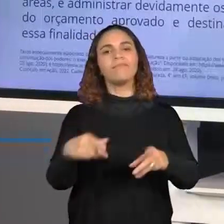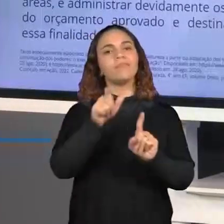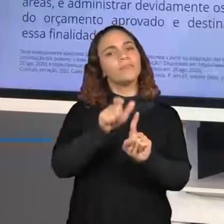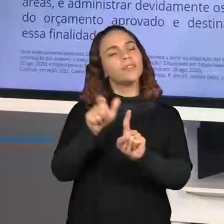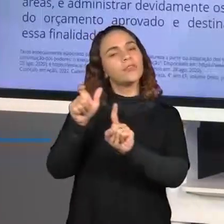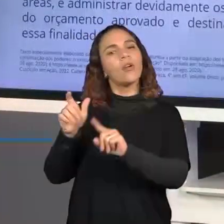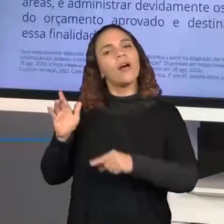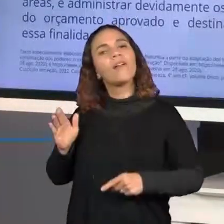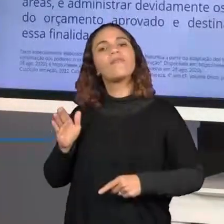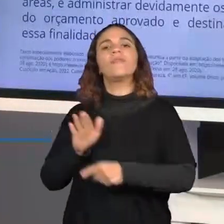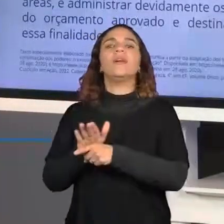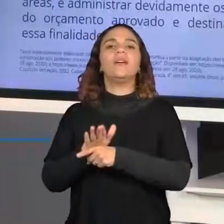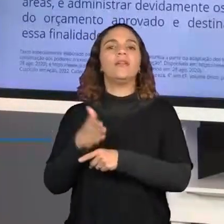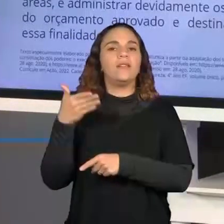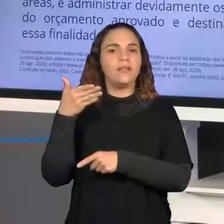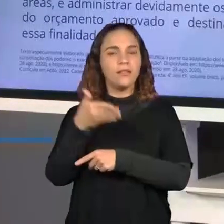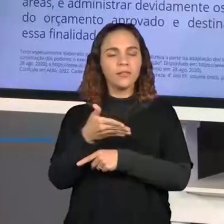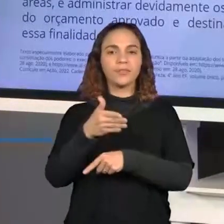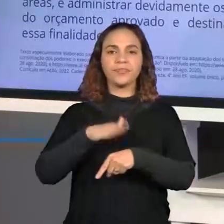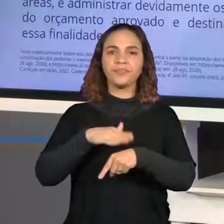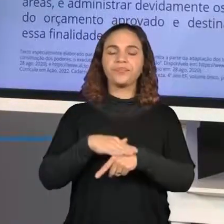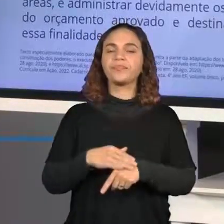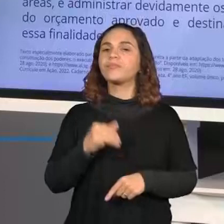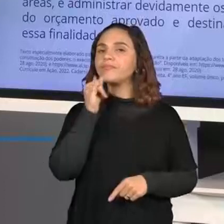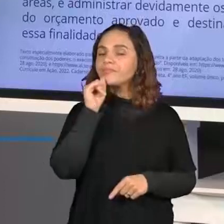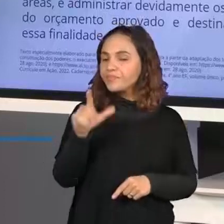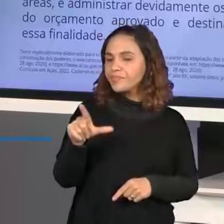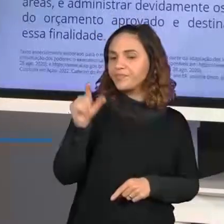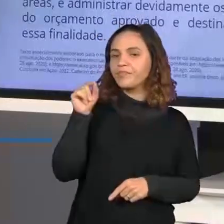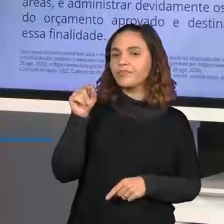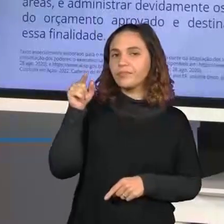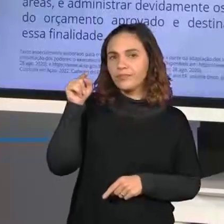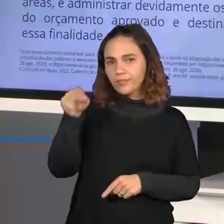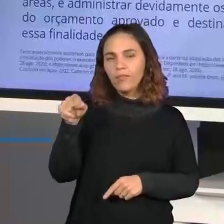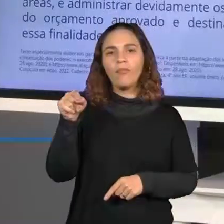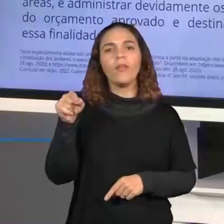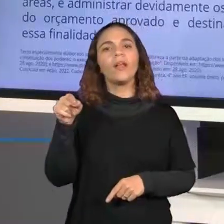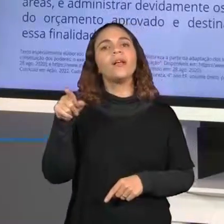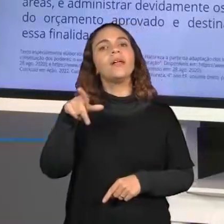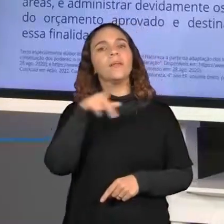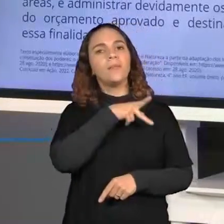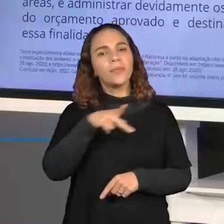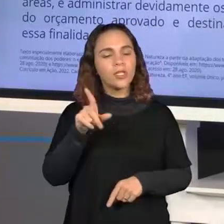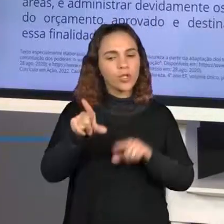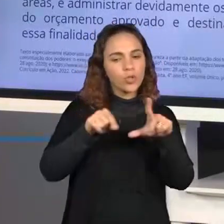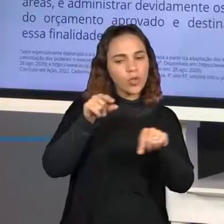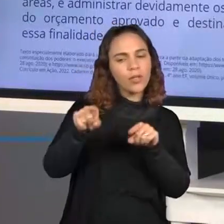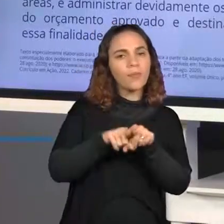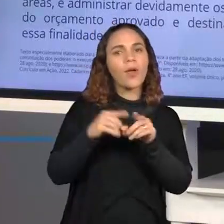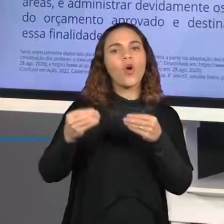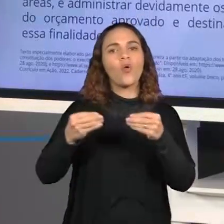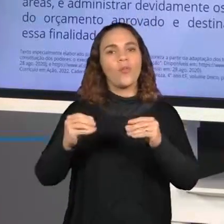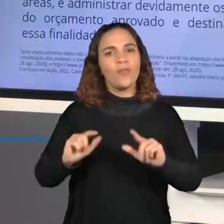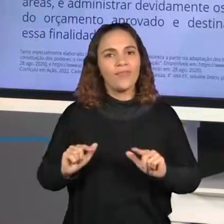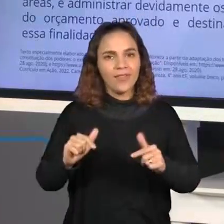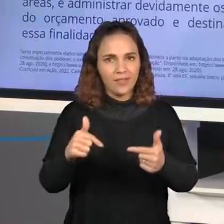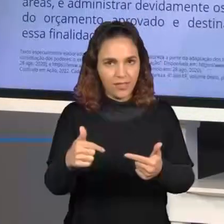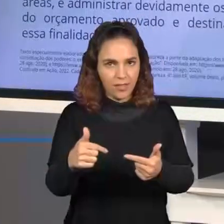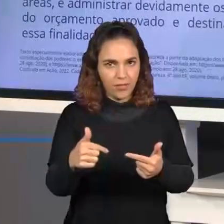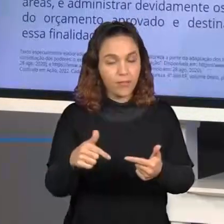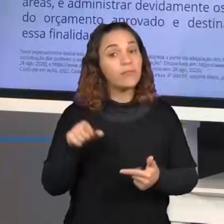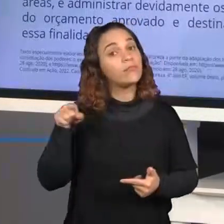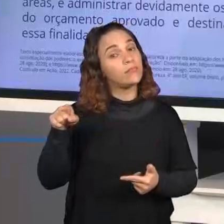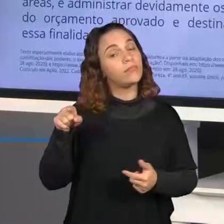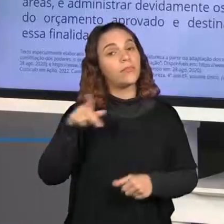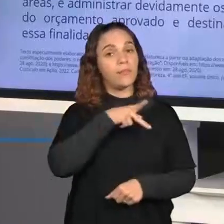programas. Então, ajuda o presidente a escolher e a execução desses programas. Olha como que é importante aí o presidente, e é o presidente que